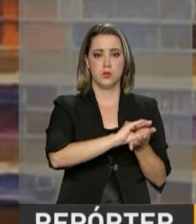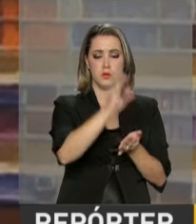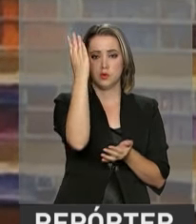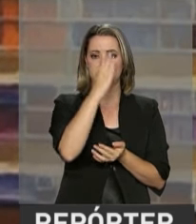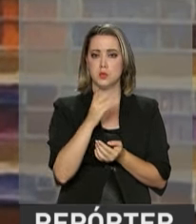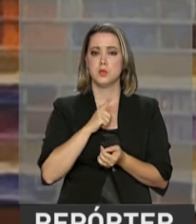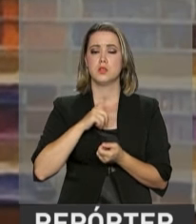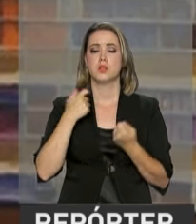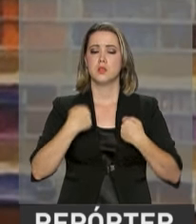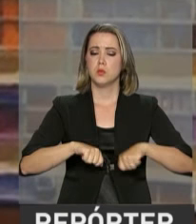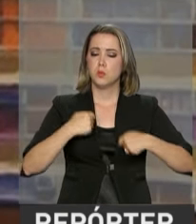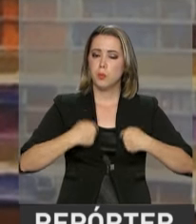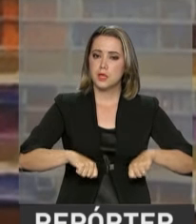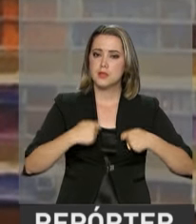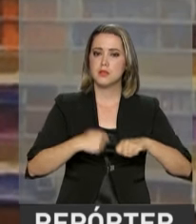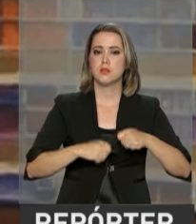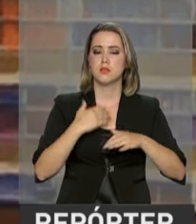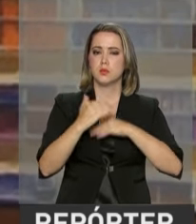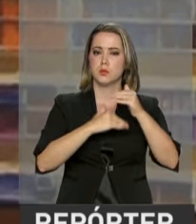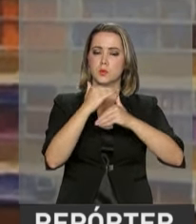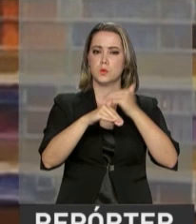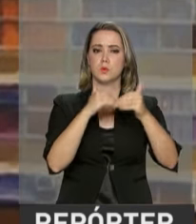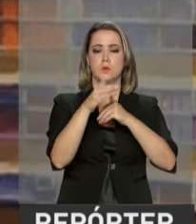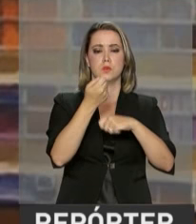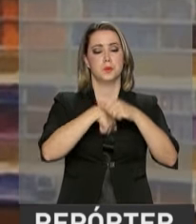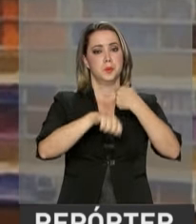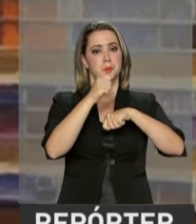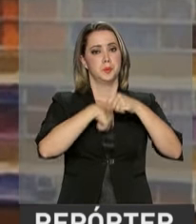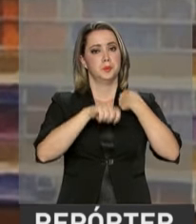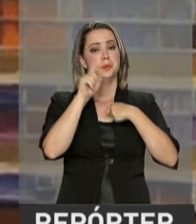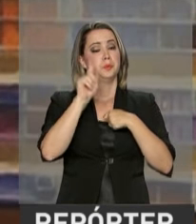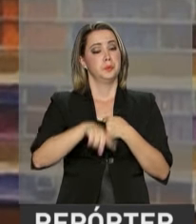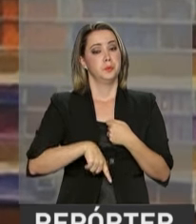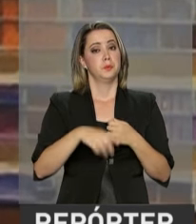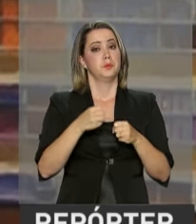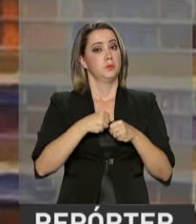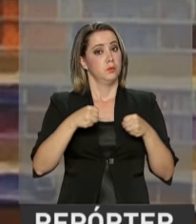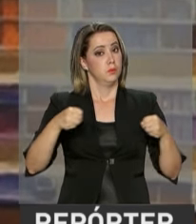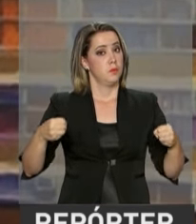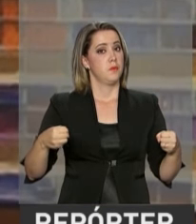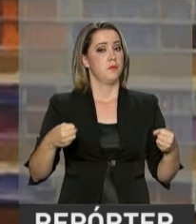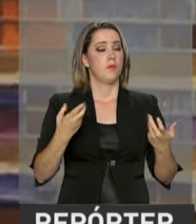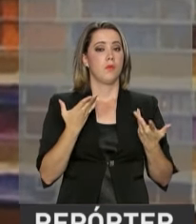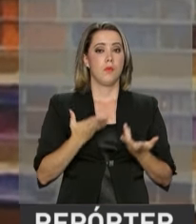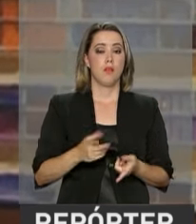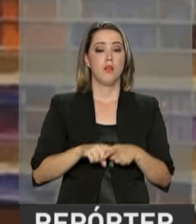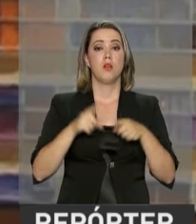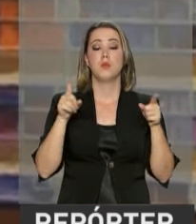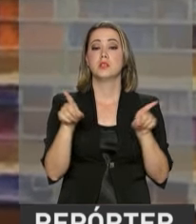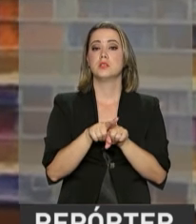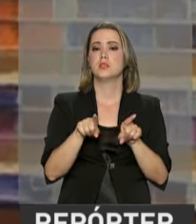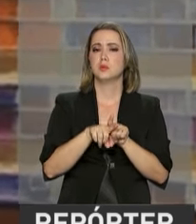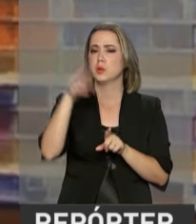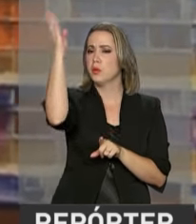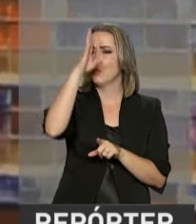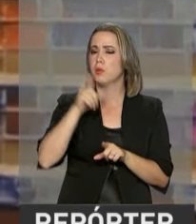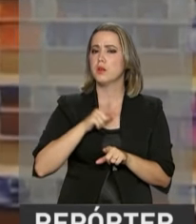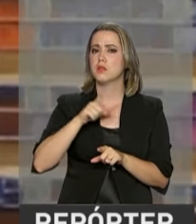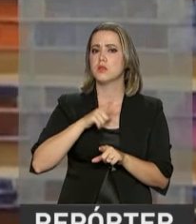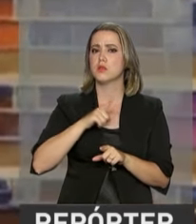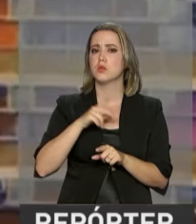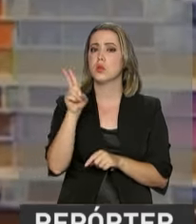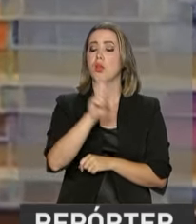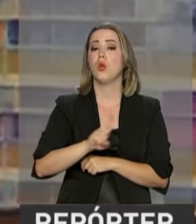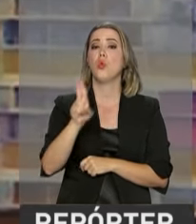precisa para o desenvolvimento da atividade econômica são muito grandes mas também o país tem um consumo